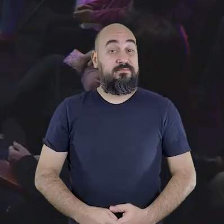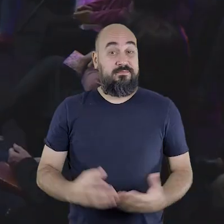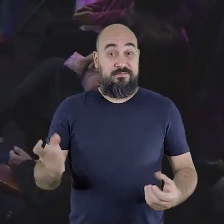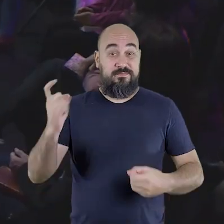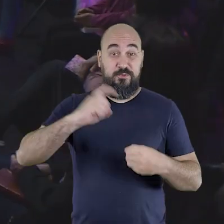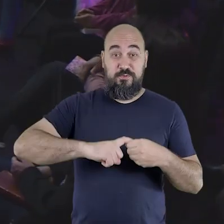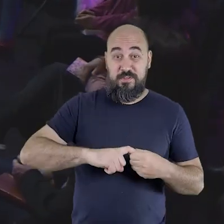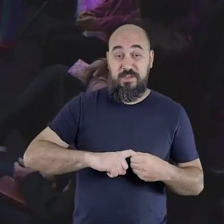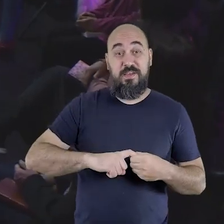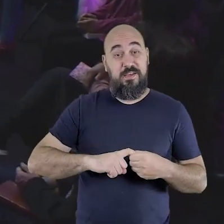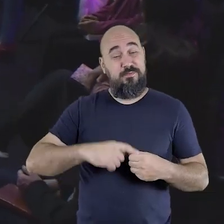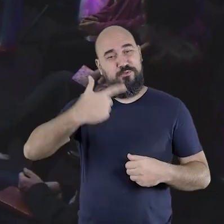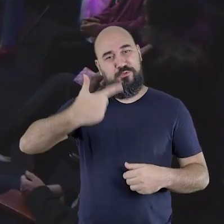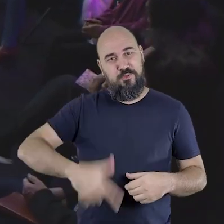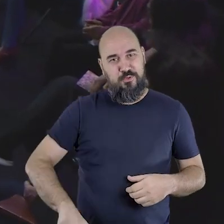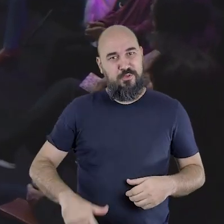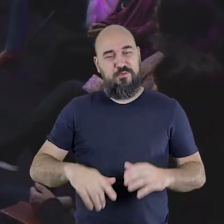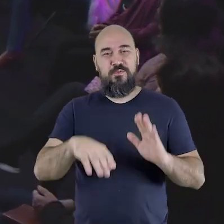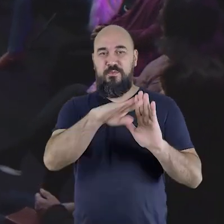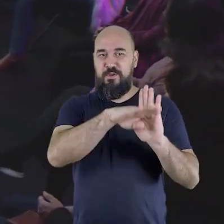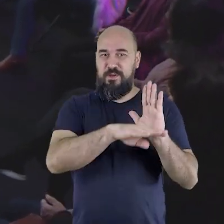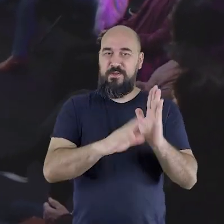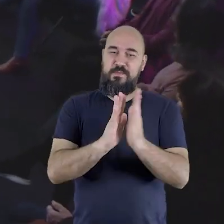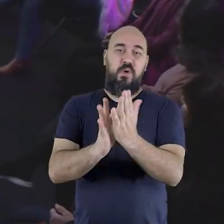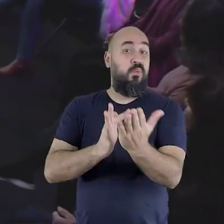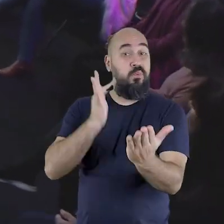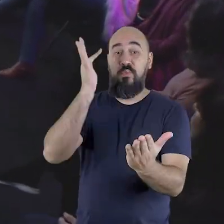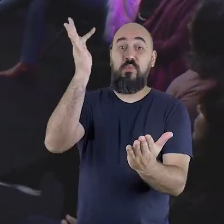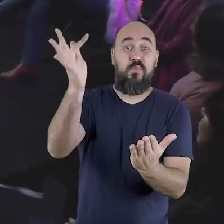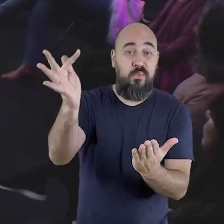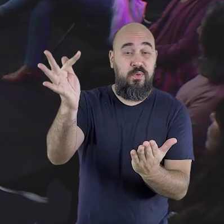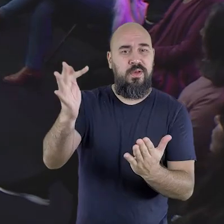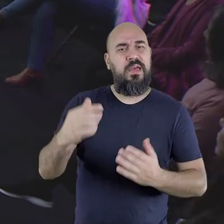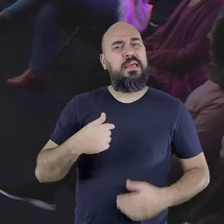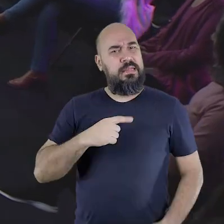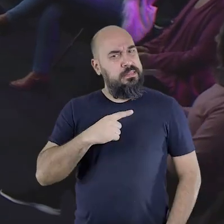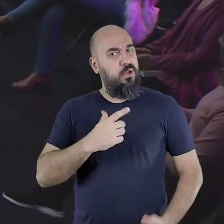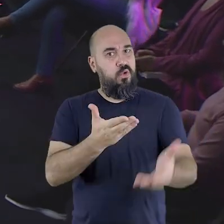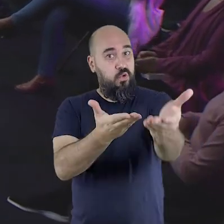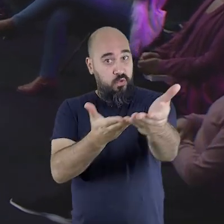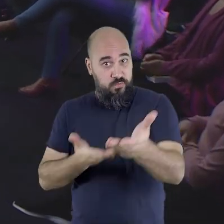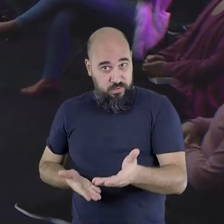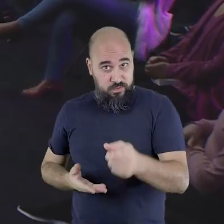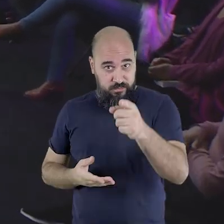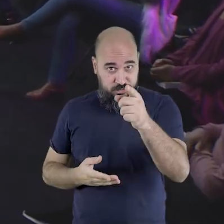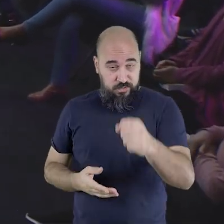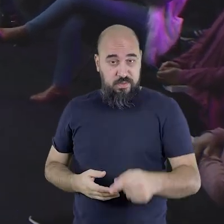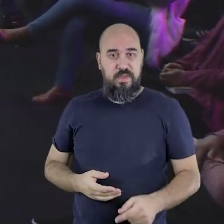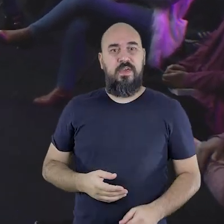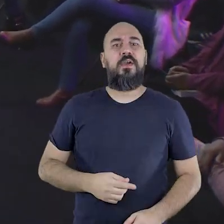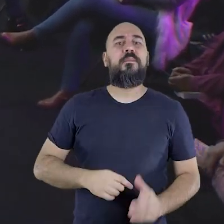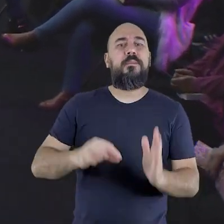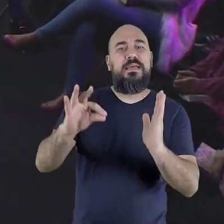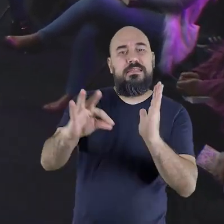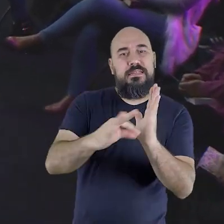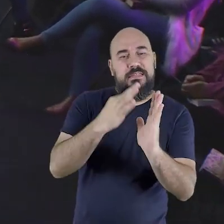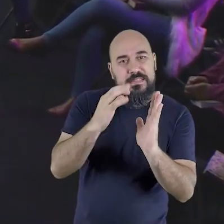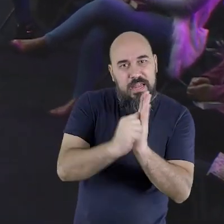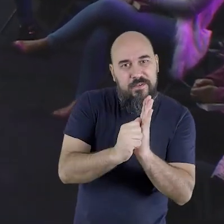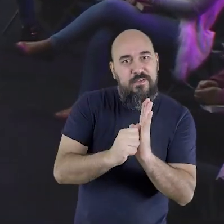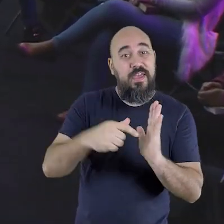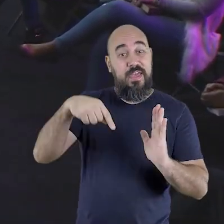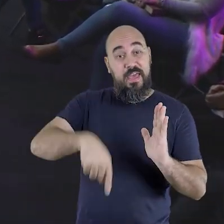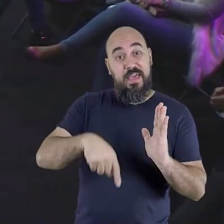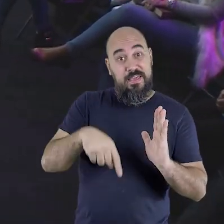Já estamos de volta com o programa Arena do Futuro e eu tenho um convite especial para você para se inscrever e ser aluno